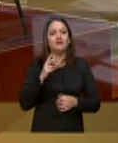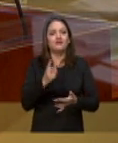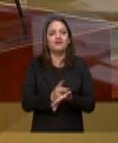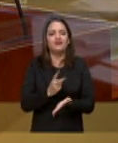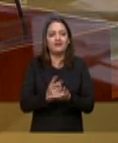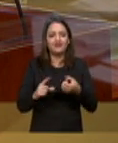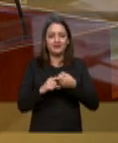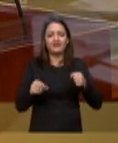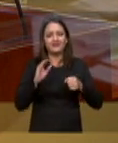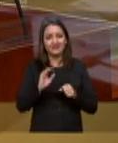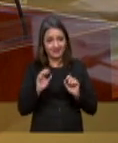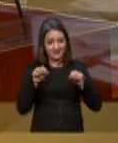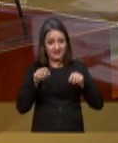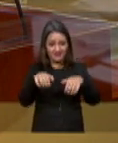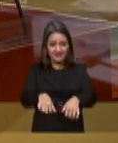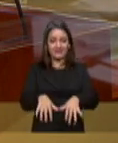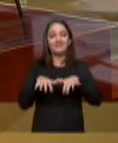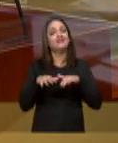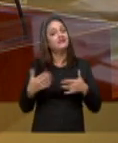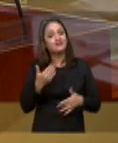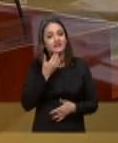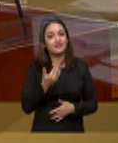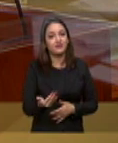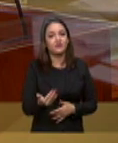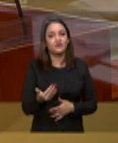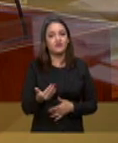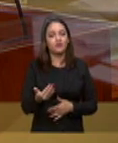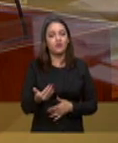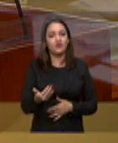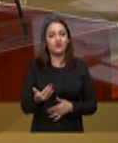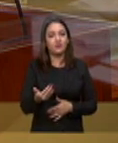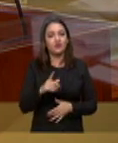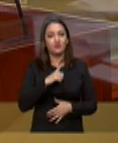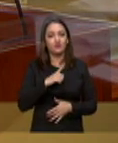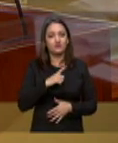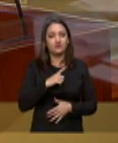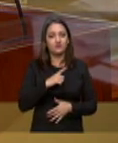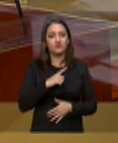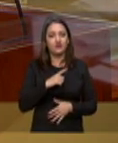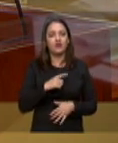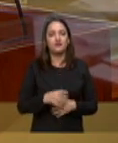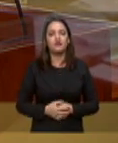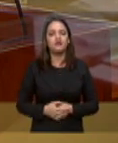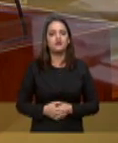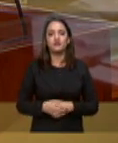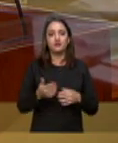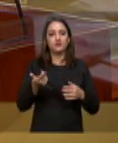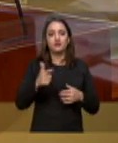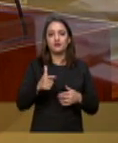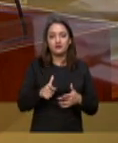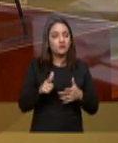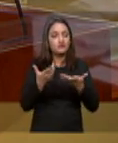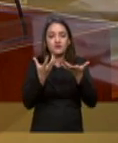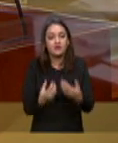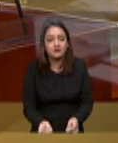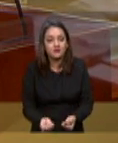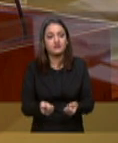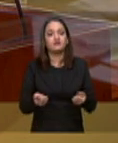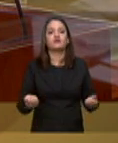pela Corte, pede-se aqui, então, que seja aplicado o precedente firmado ontem e que não seja conhecida a presente ação direta